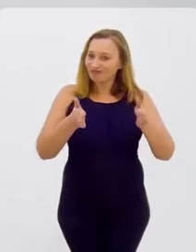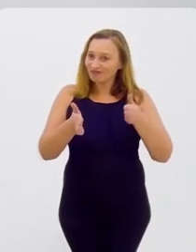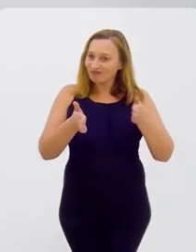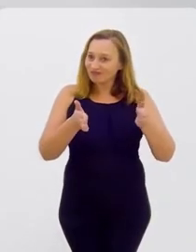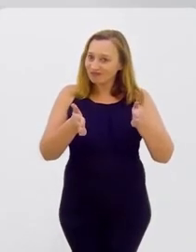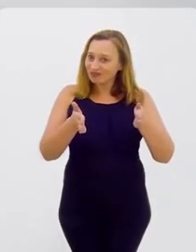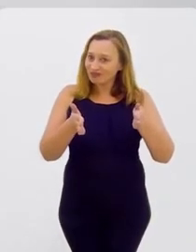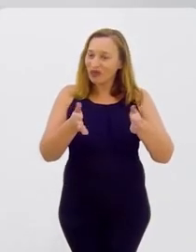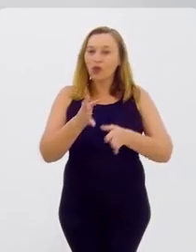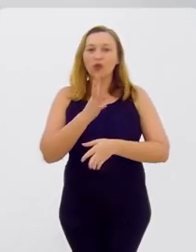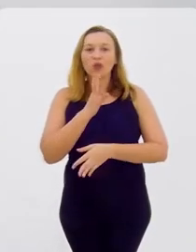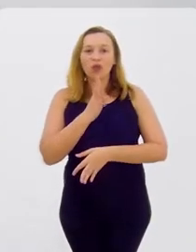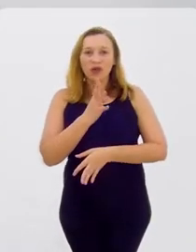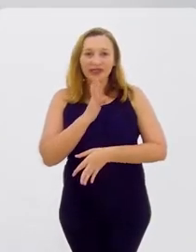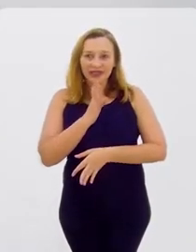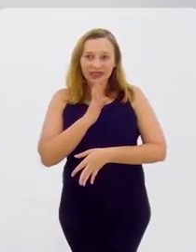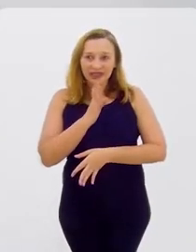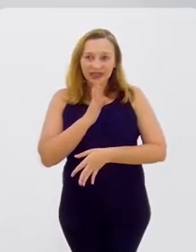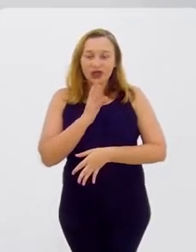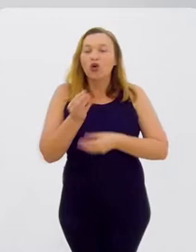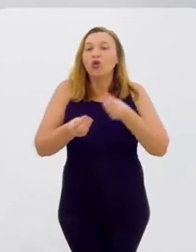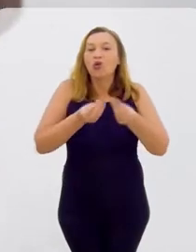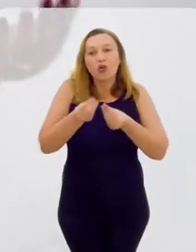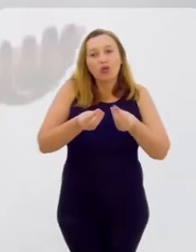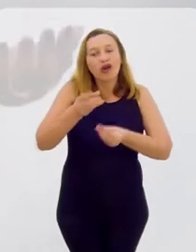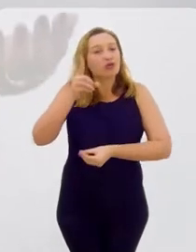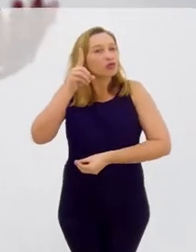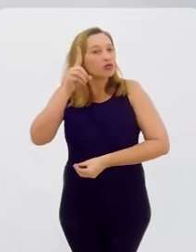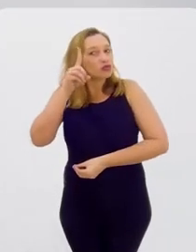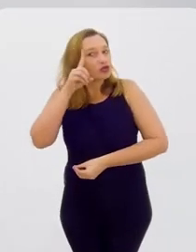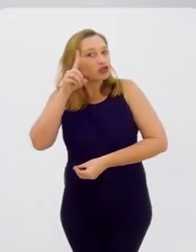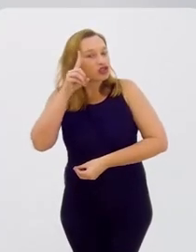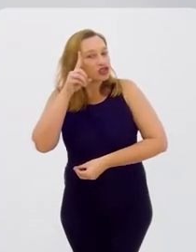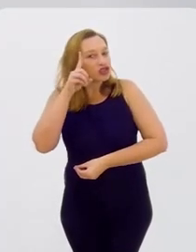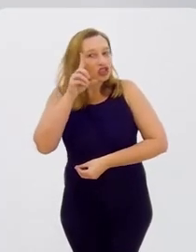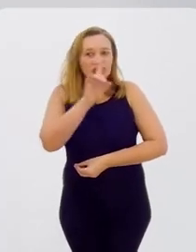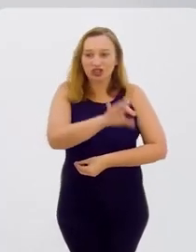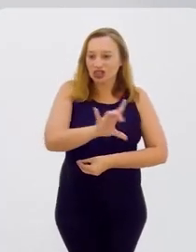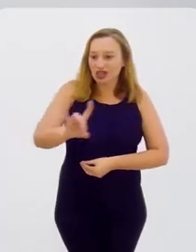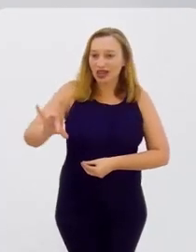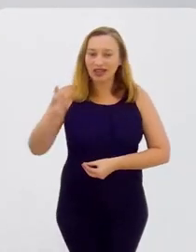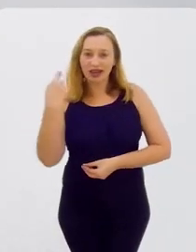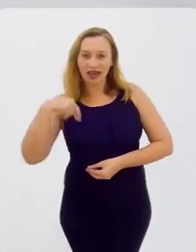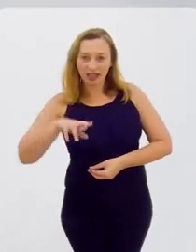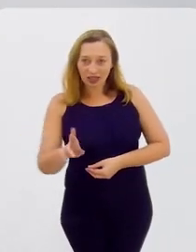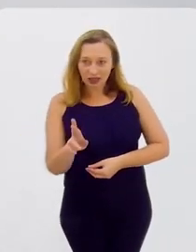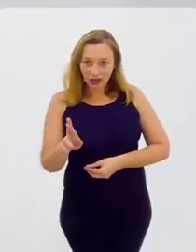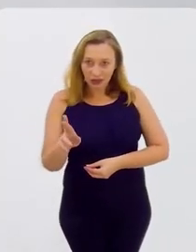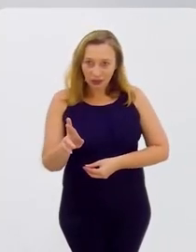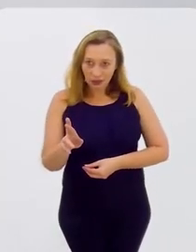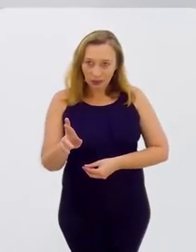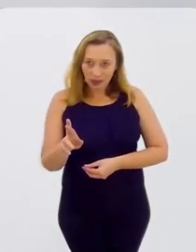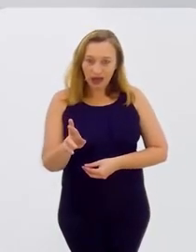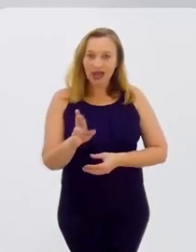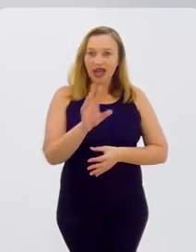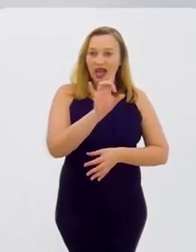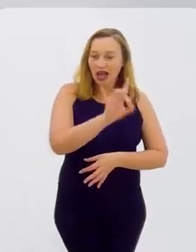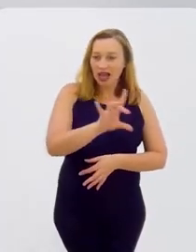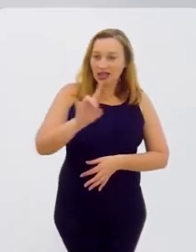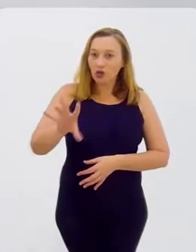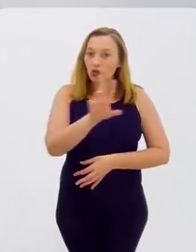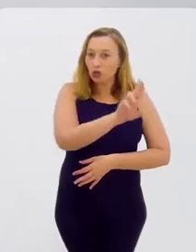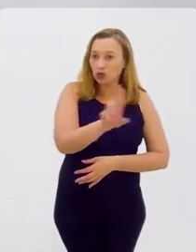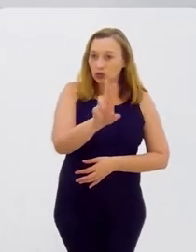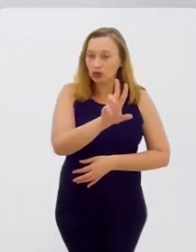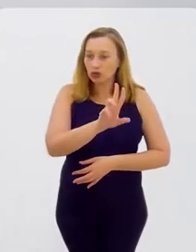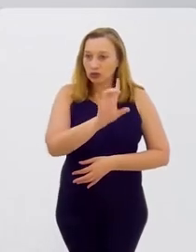fase de conhecer como é o dia a dia de cada uma das religiões, cada uma com seus